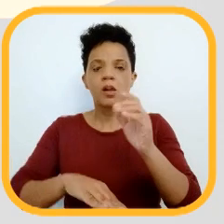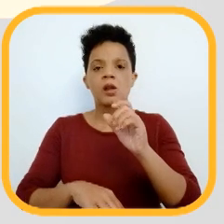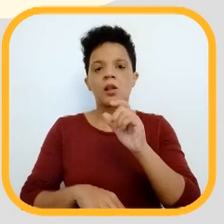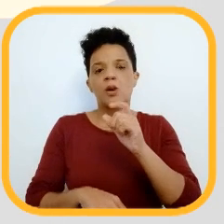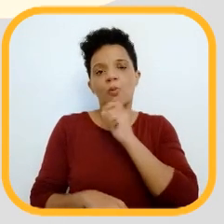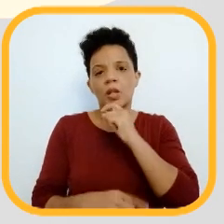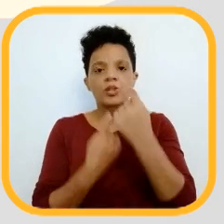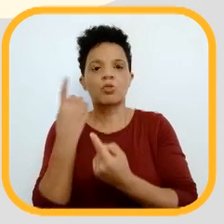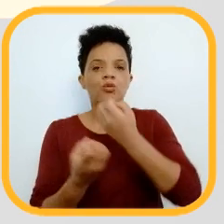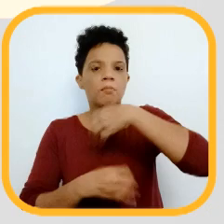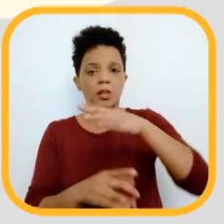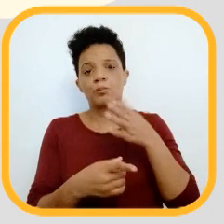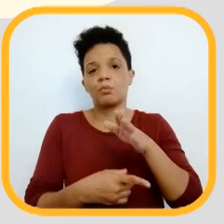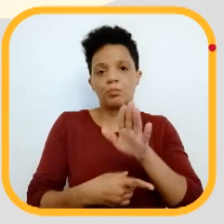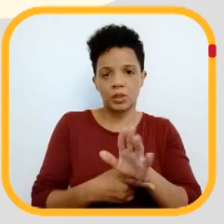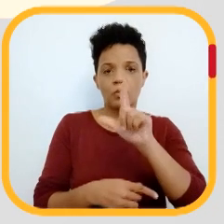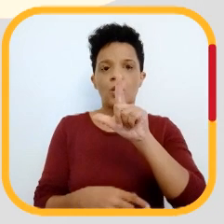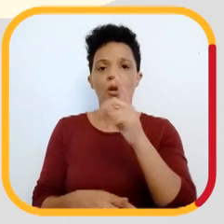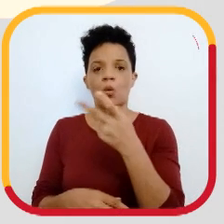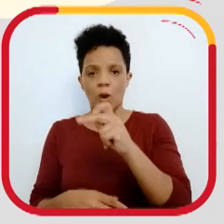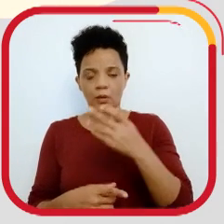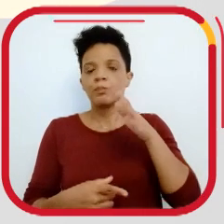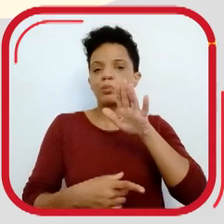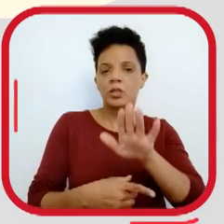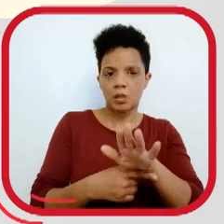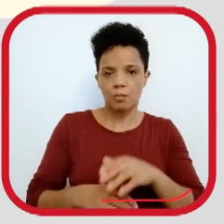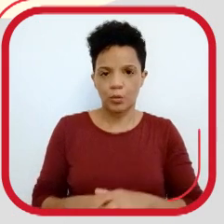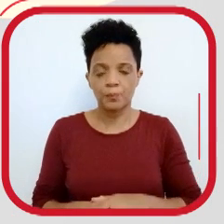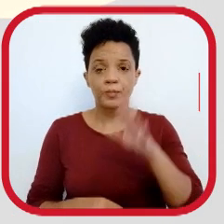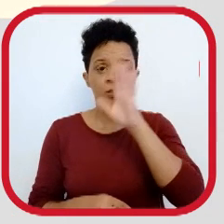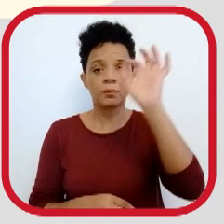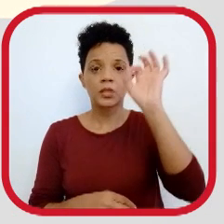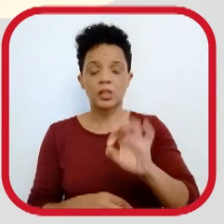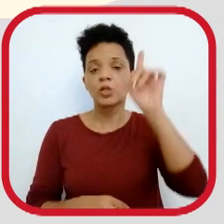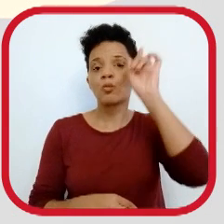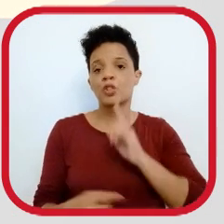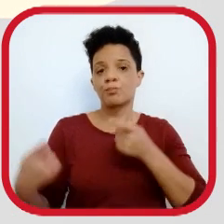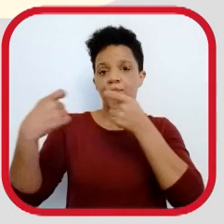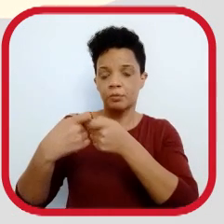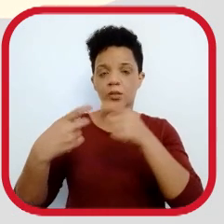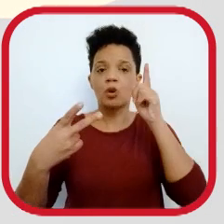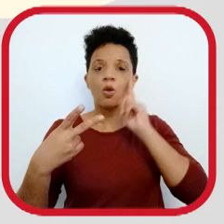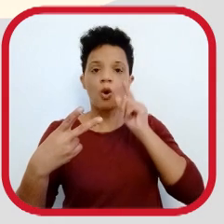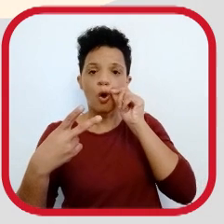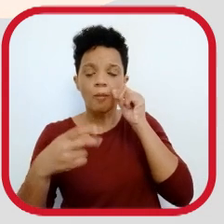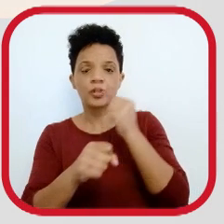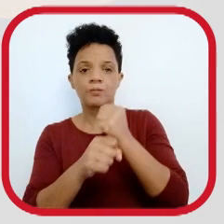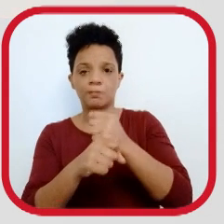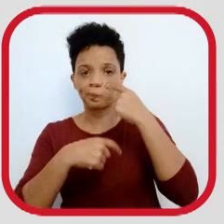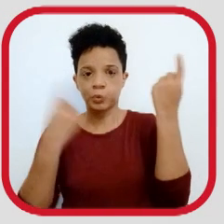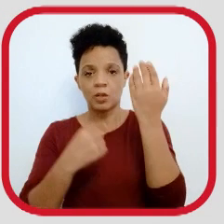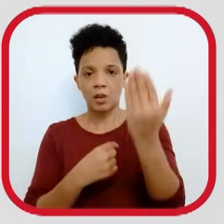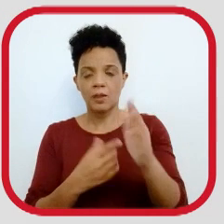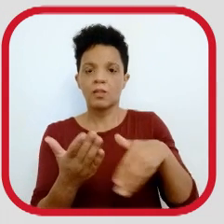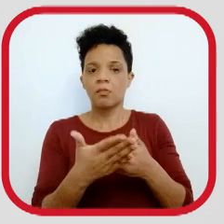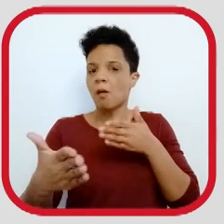sociedade, tirando oportunidades a algumas pessoas, como no caso de Luana. Por exemplo, o facto de haver uma percentagem para as mulheres e homens a